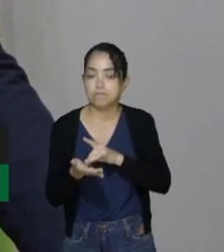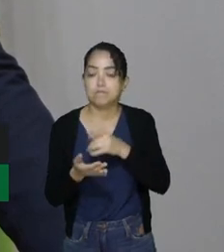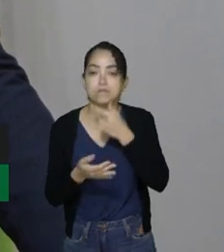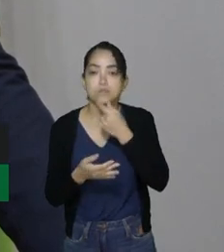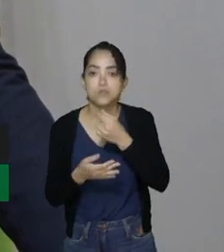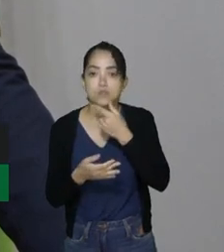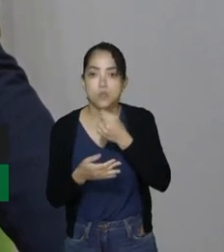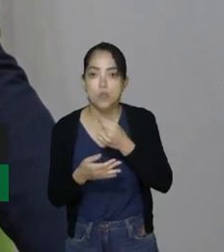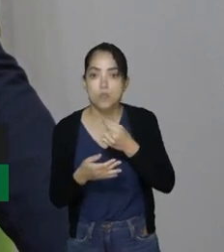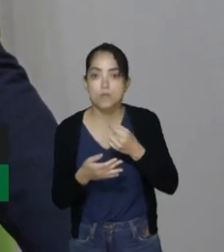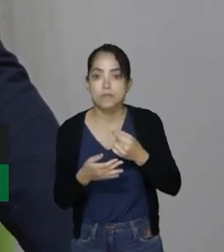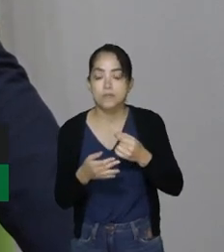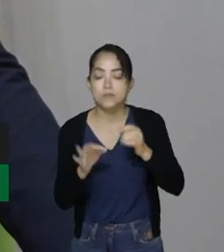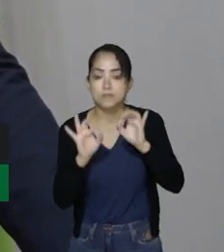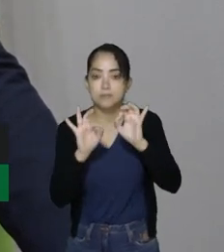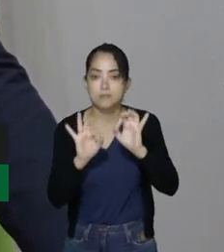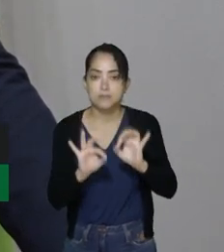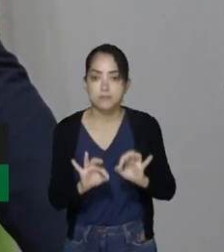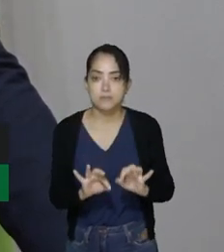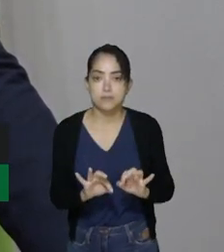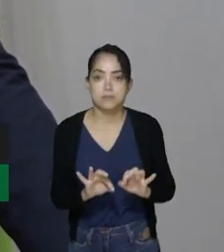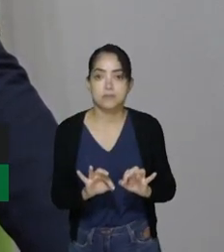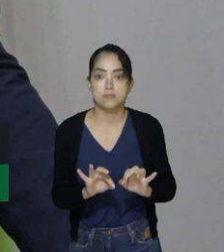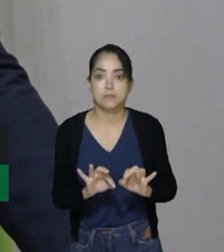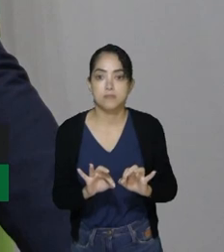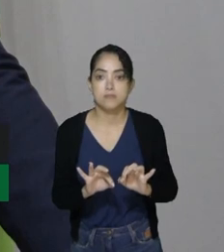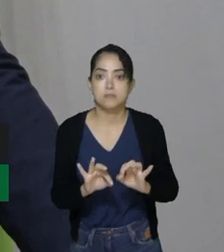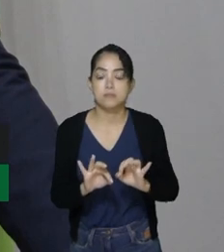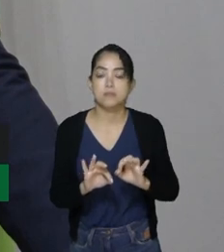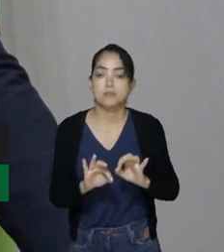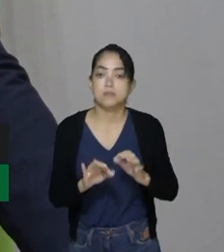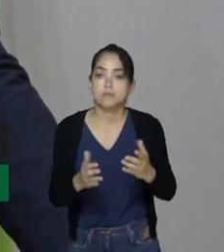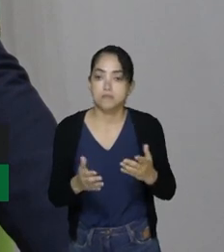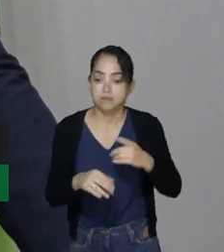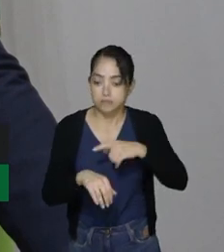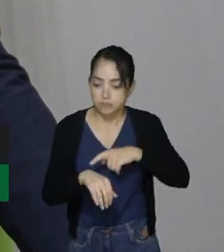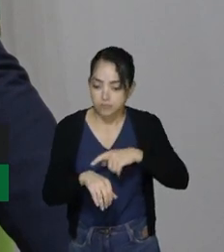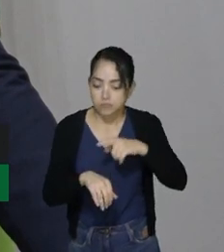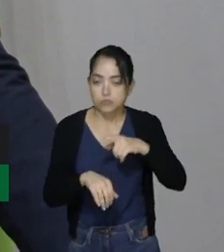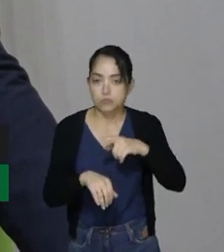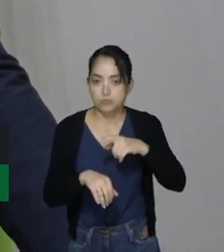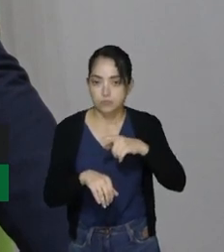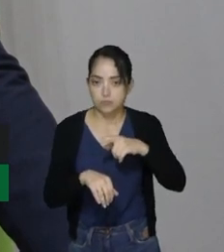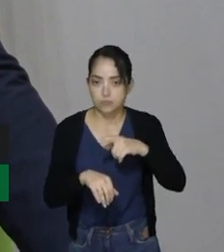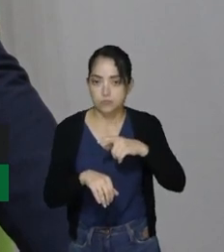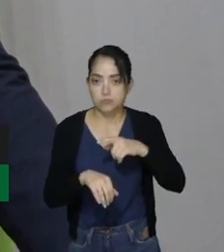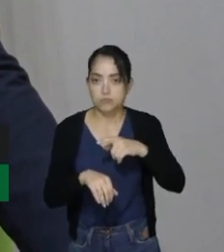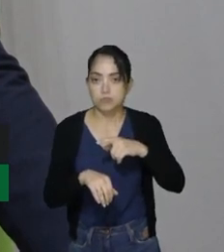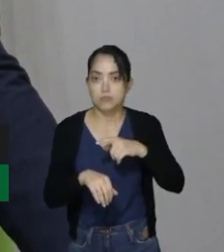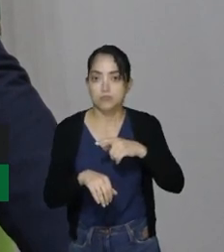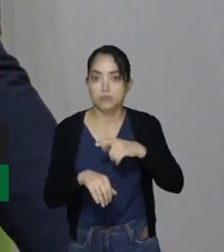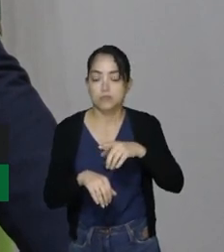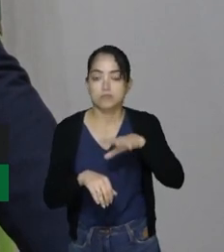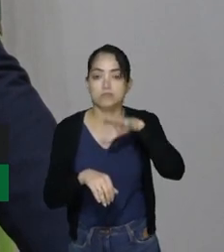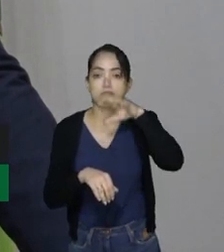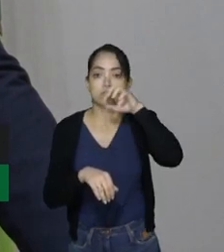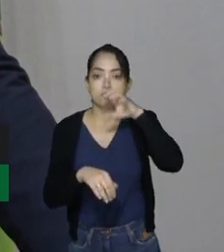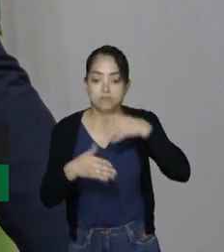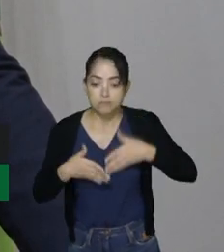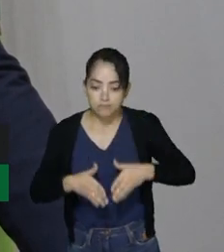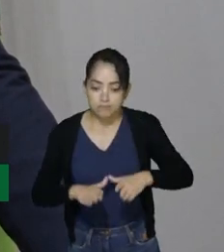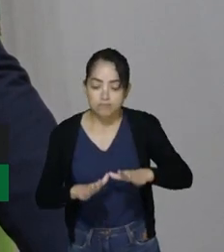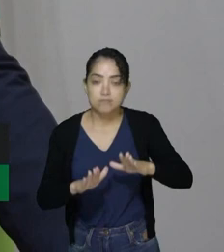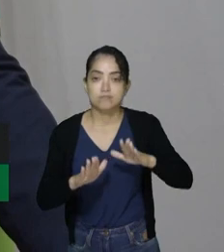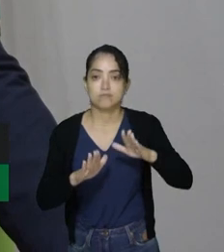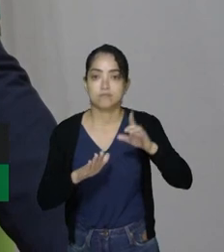têm aquela plena certeza de que desde o momento que nós damos o primeiro fôlego de vida quando nascemos até o último,